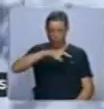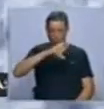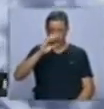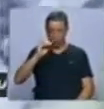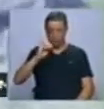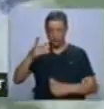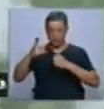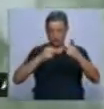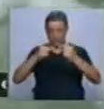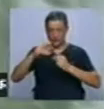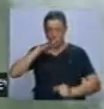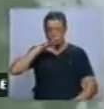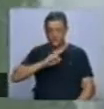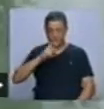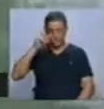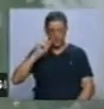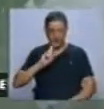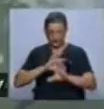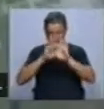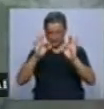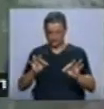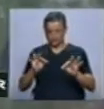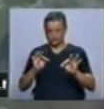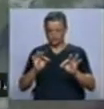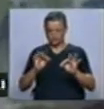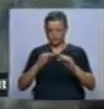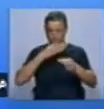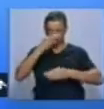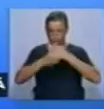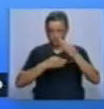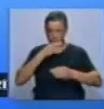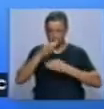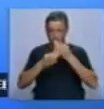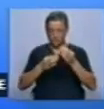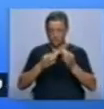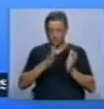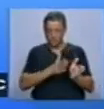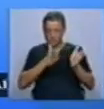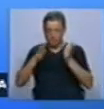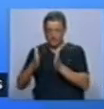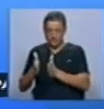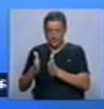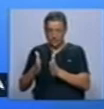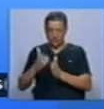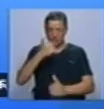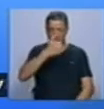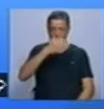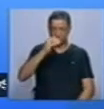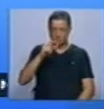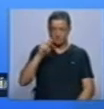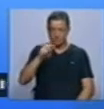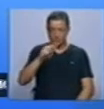filha, mas são mesmo traços. E quando falamos em traços, estamos a falar de algo como uma parte por 50